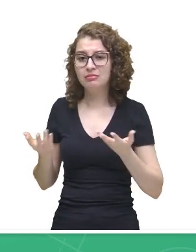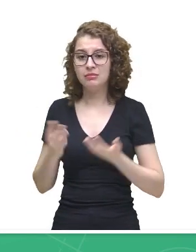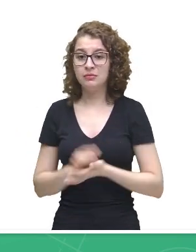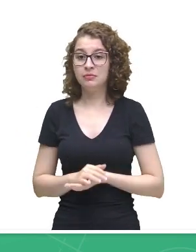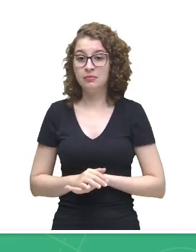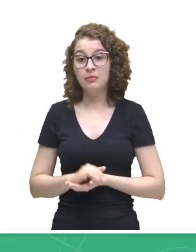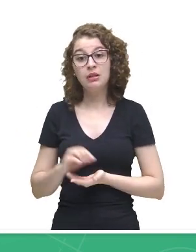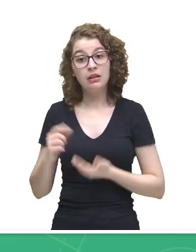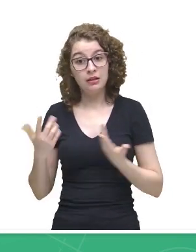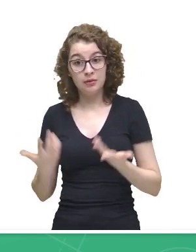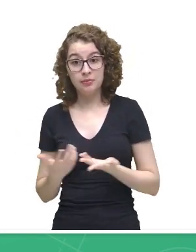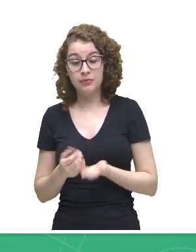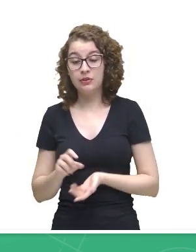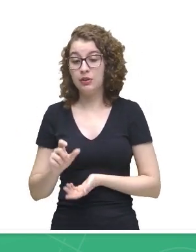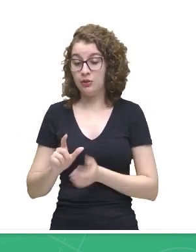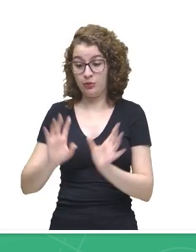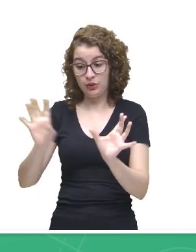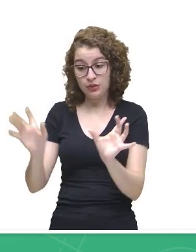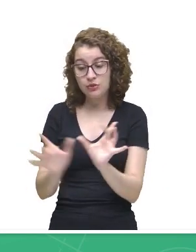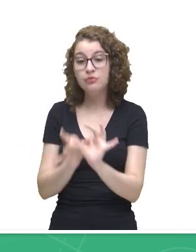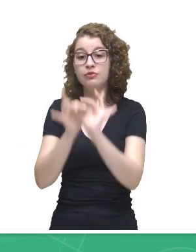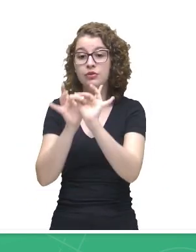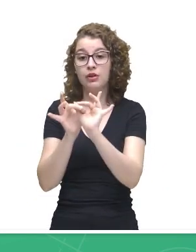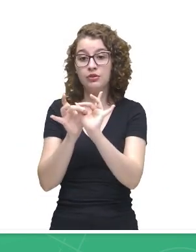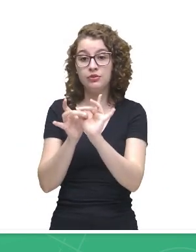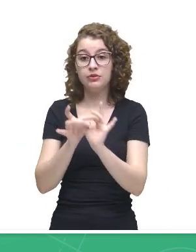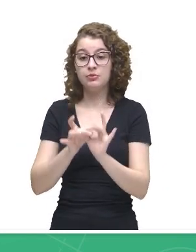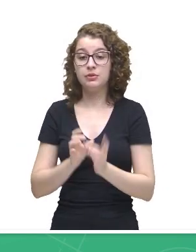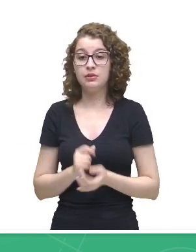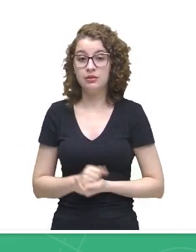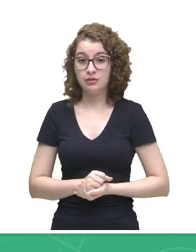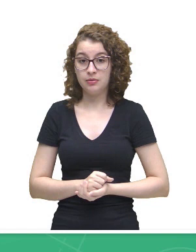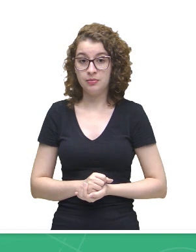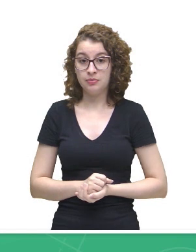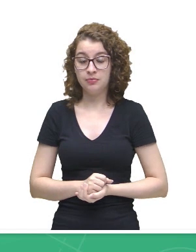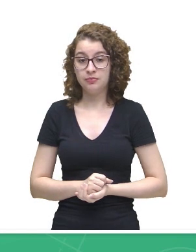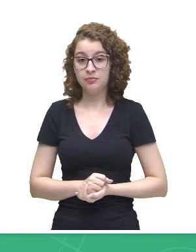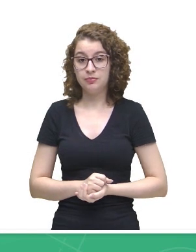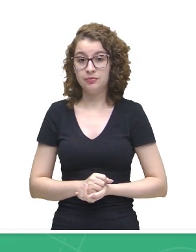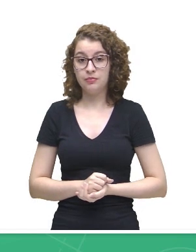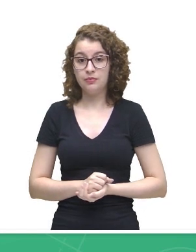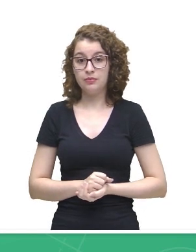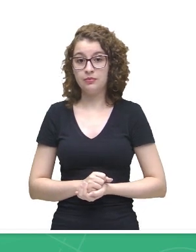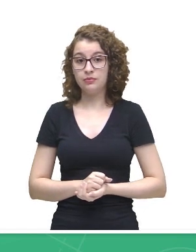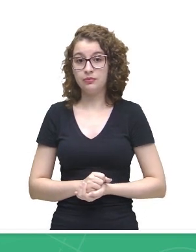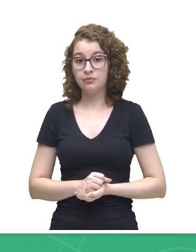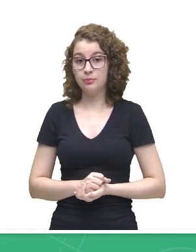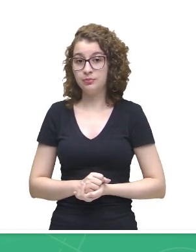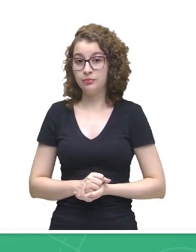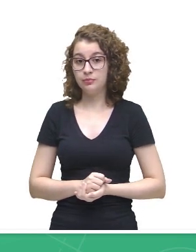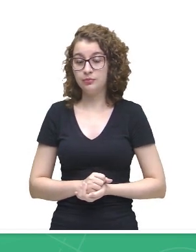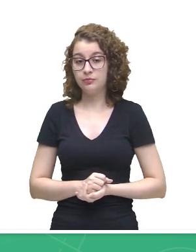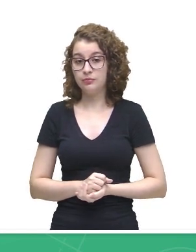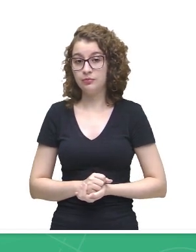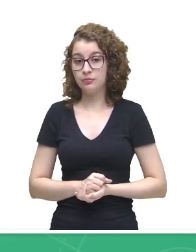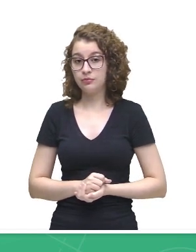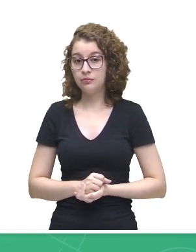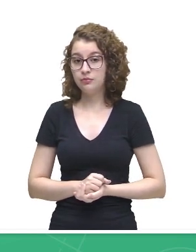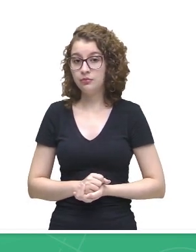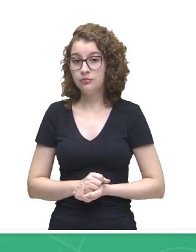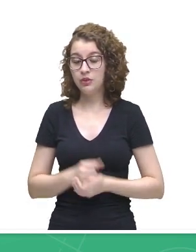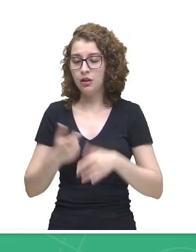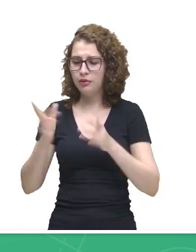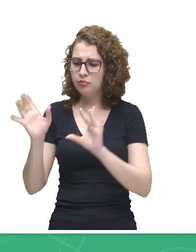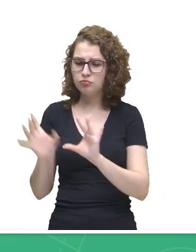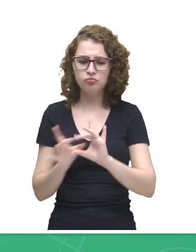linking words. Dar sentido às orações. Unir orações, 2 orações, 3